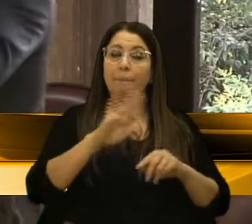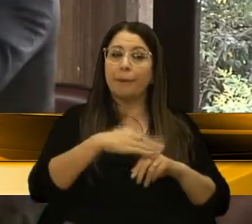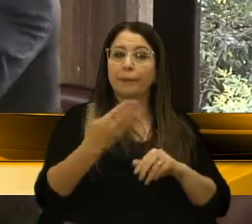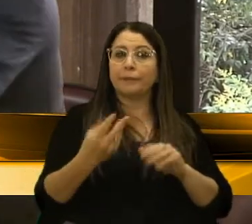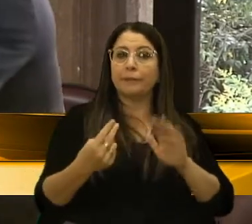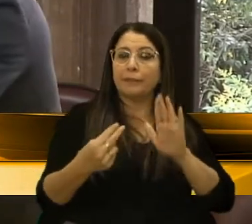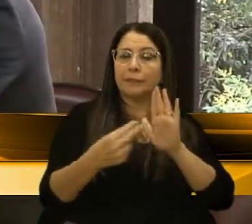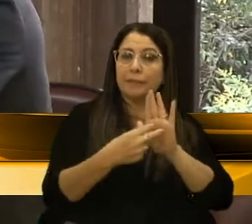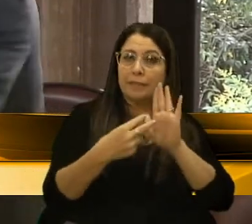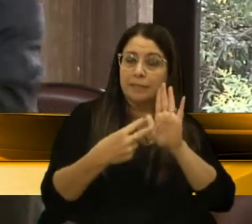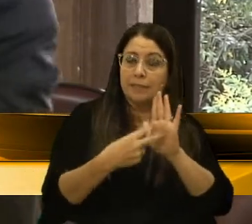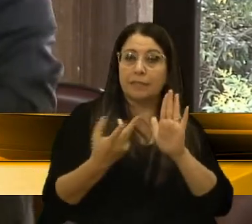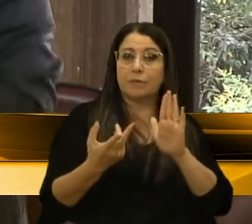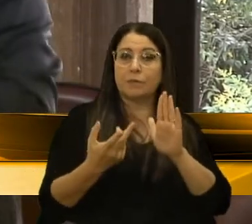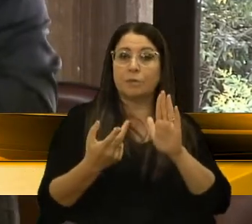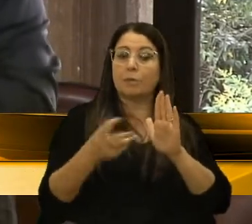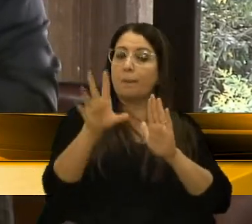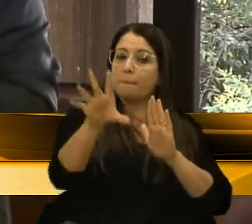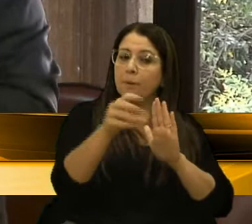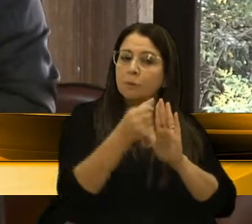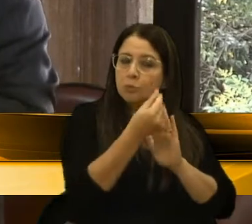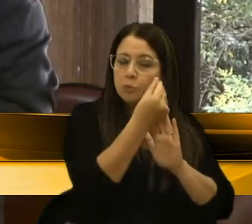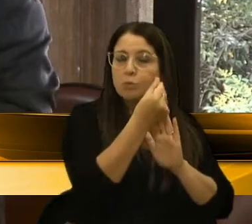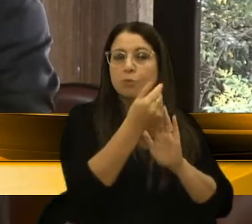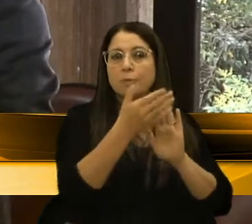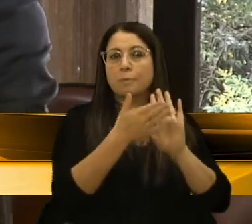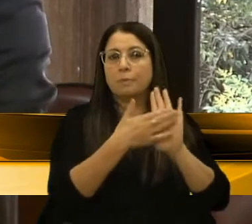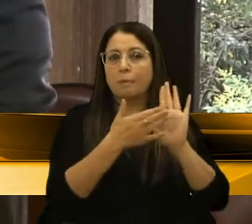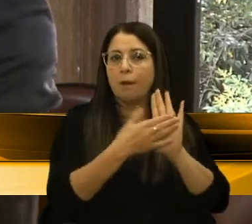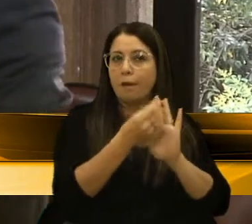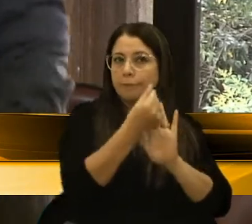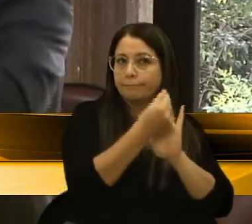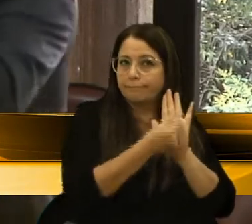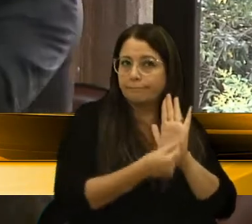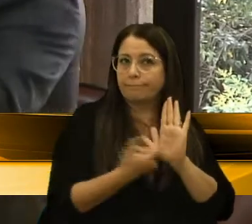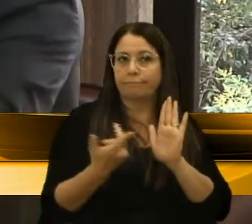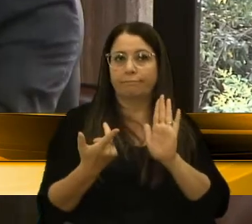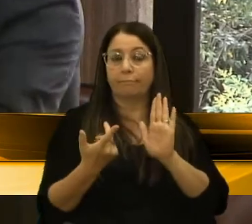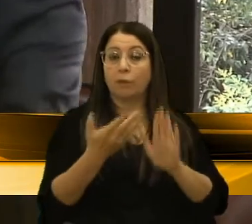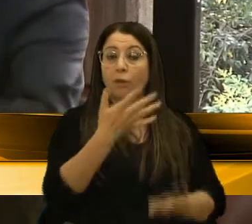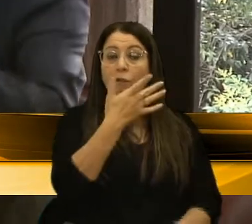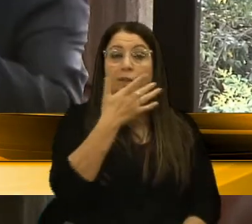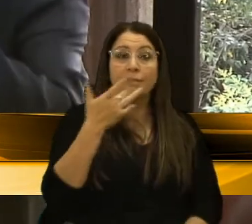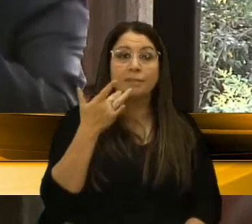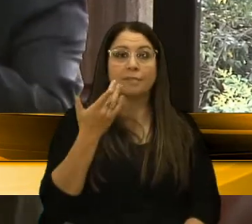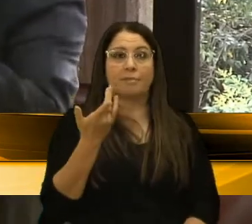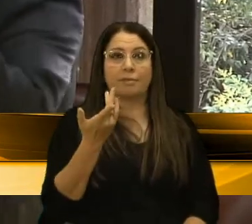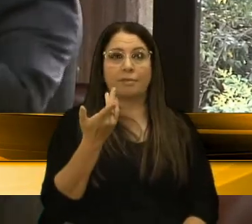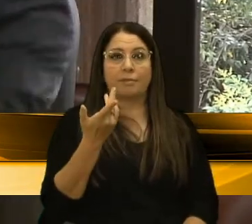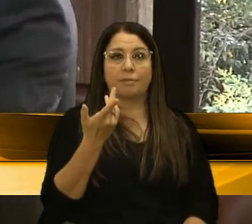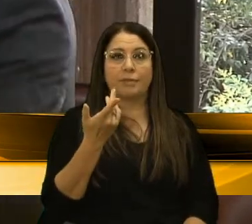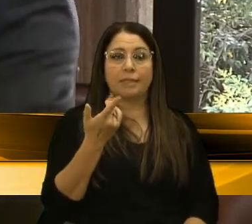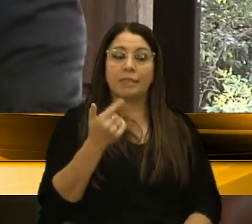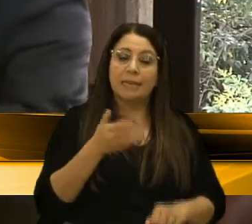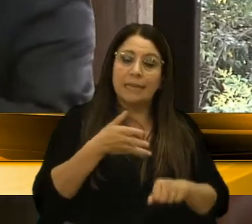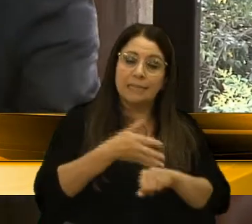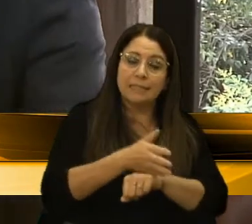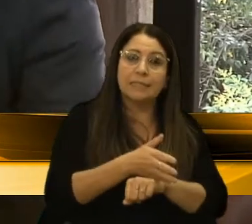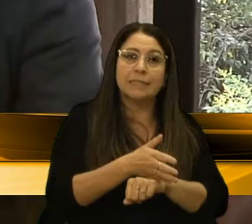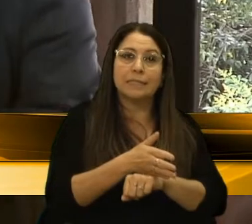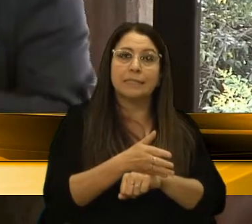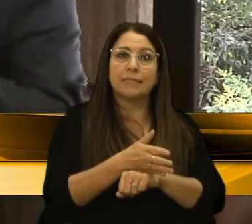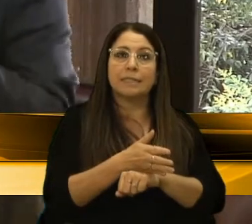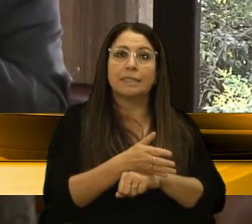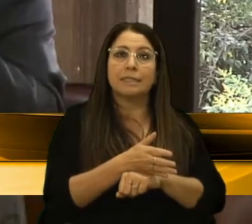na alocação lá de recursos na proposta orçamentária, facilidades em acessar